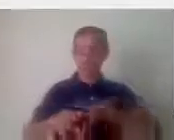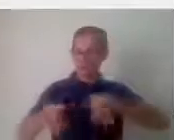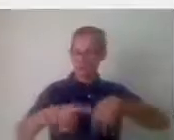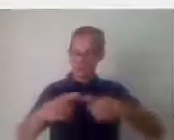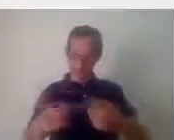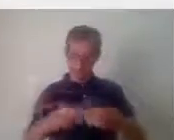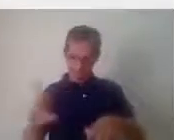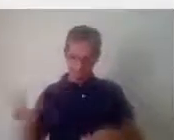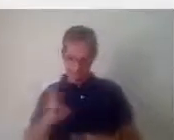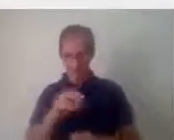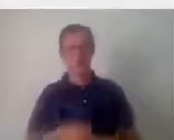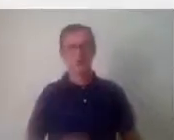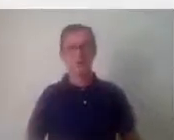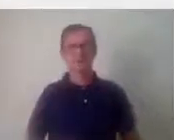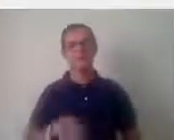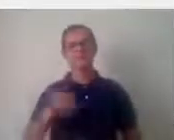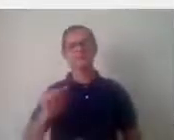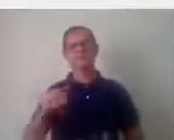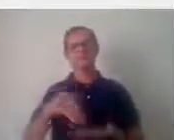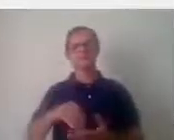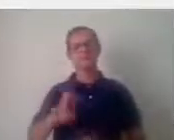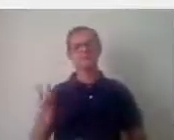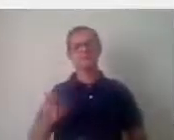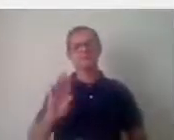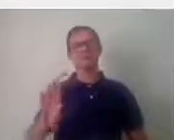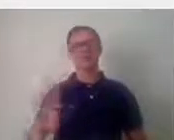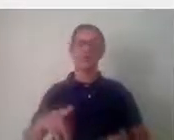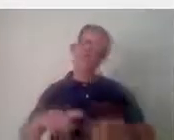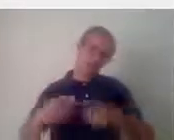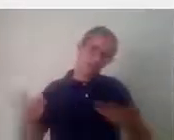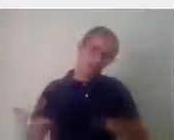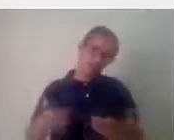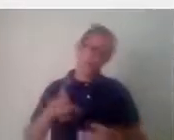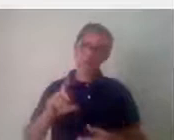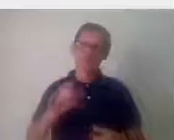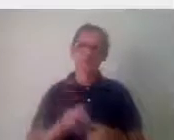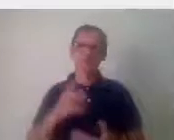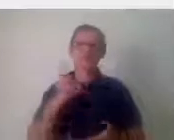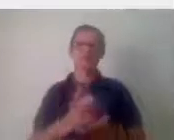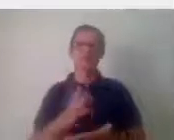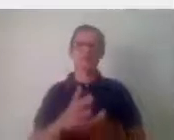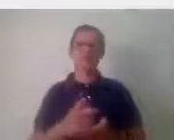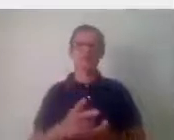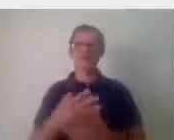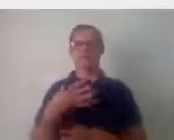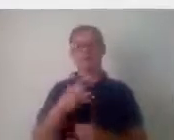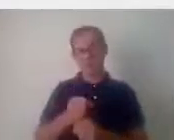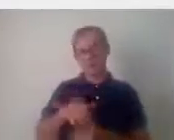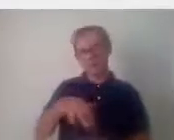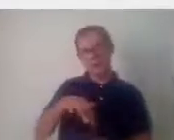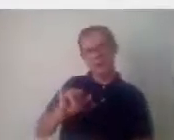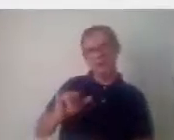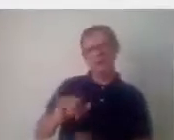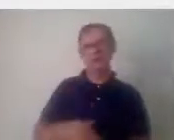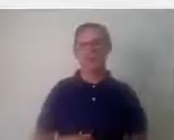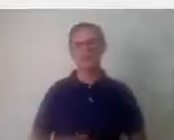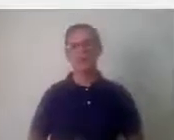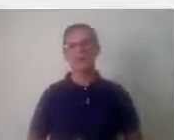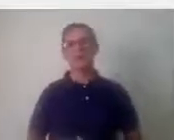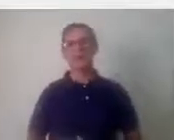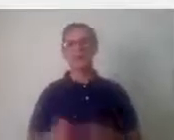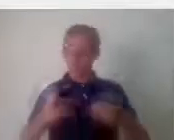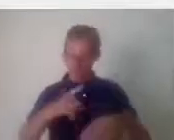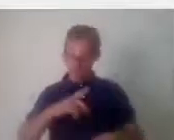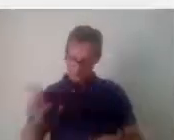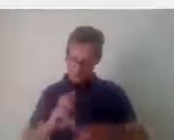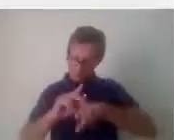desse valor, do valor A, até o valor B. Agora, se você fizer o mesmo procedimento com o y, você vai ver que ele tem